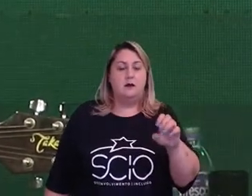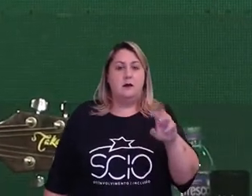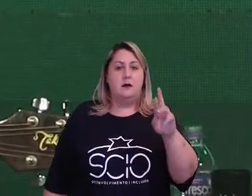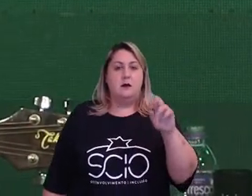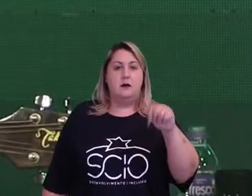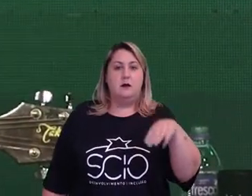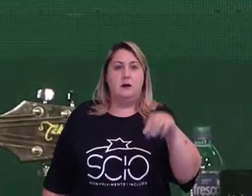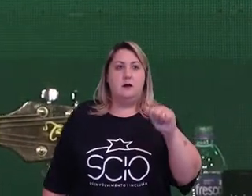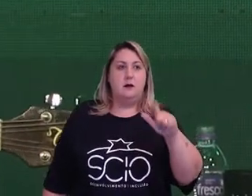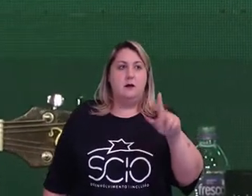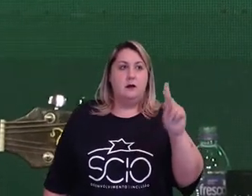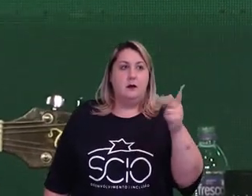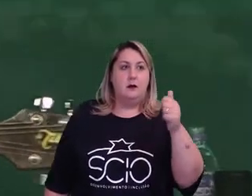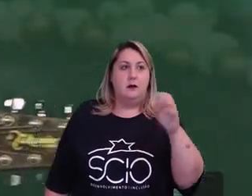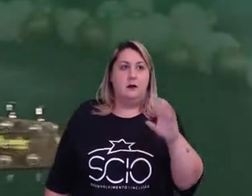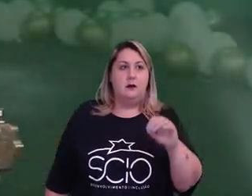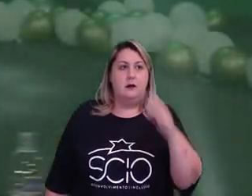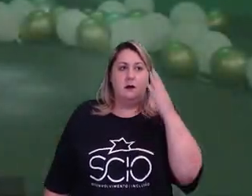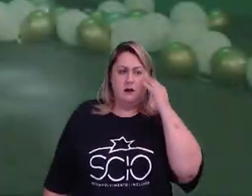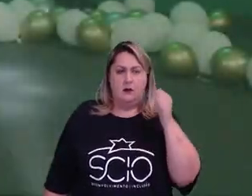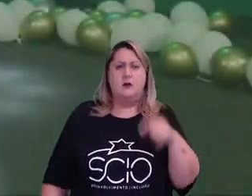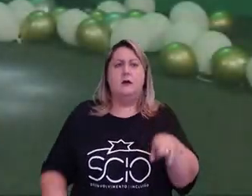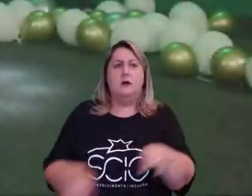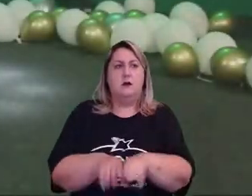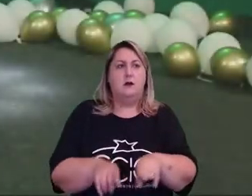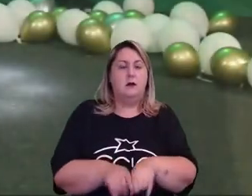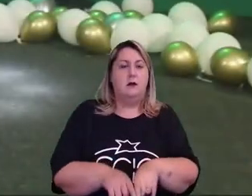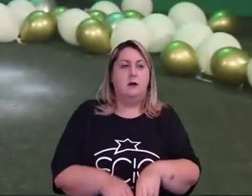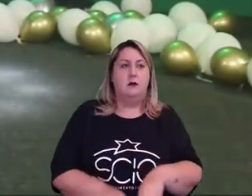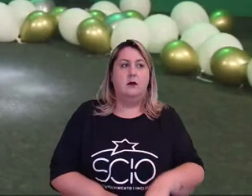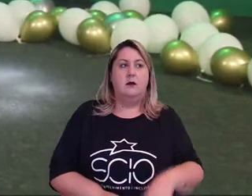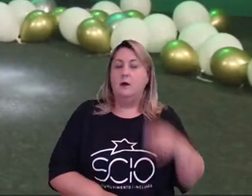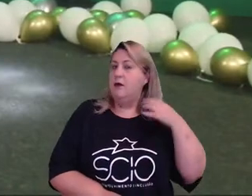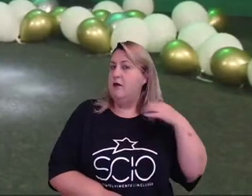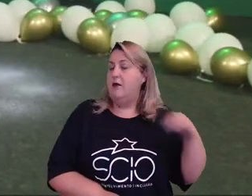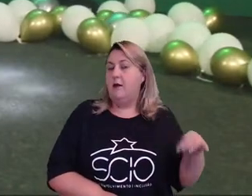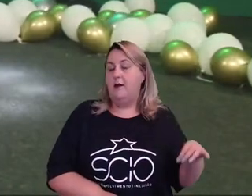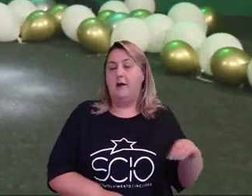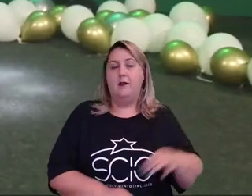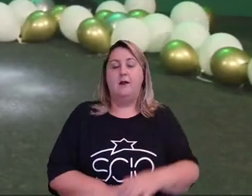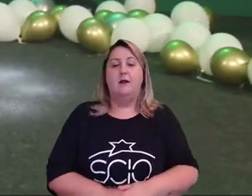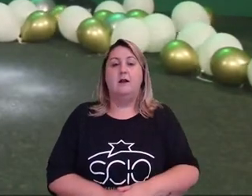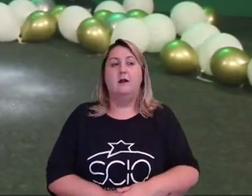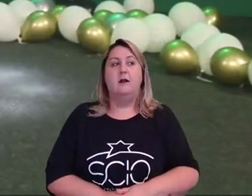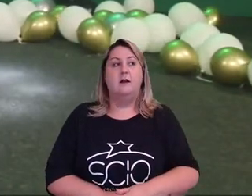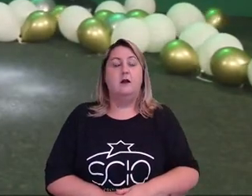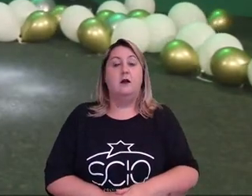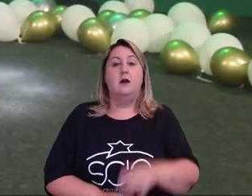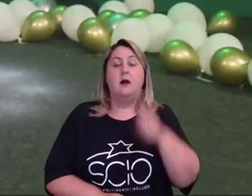Zé Ramalho sai também. Sai também. Então fica com vocês. Fio de cabelo. Fio de cabelo, Zé Ramalho e